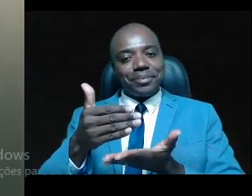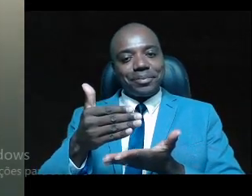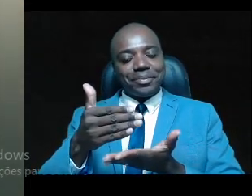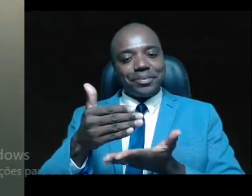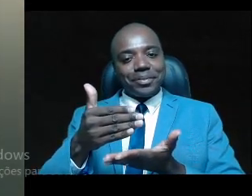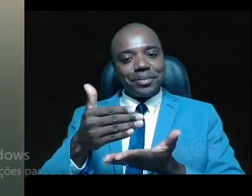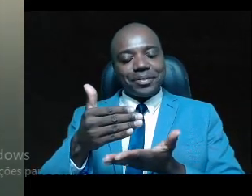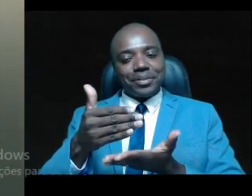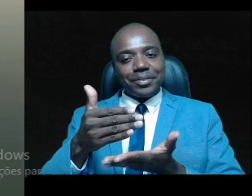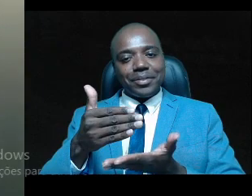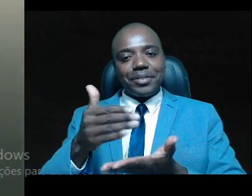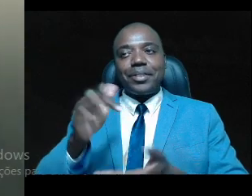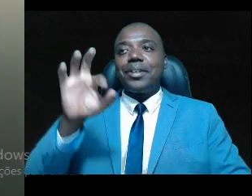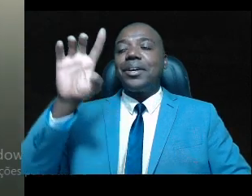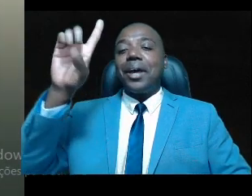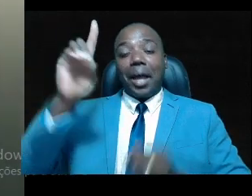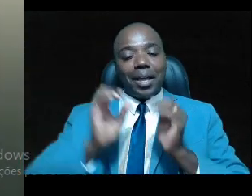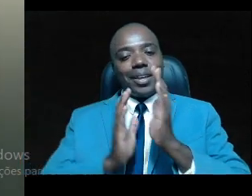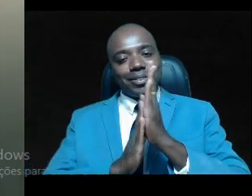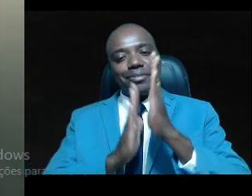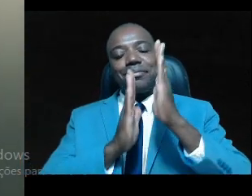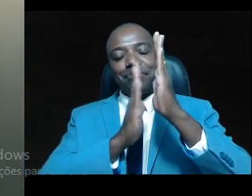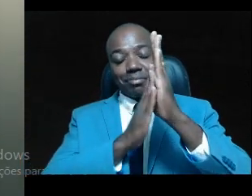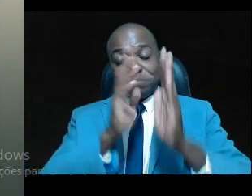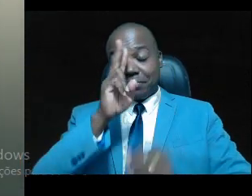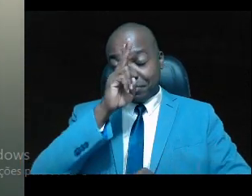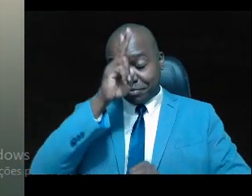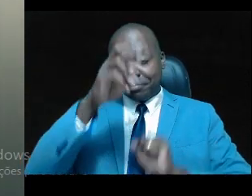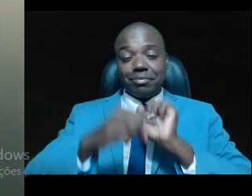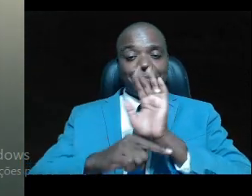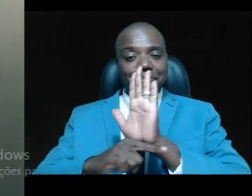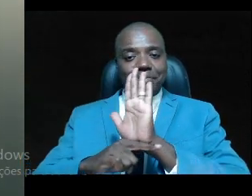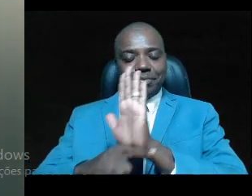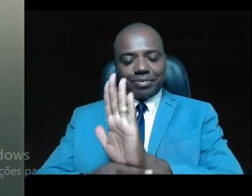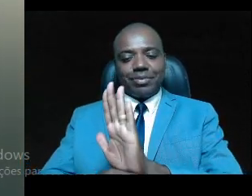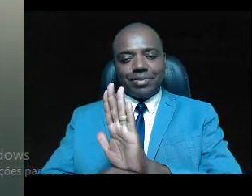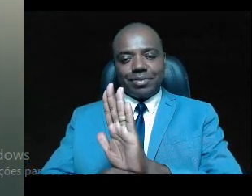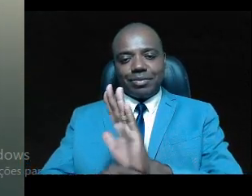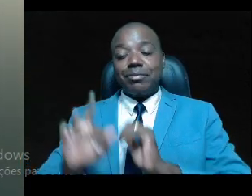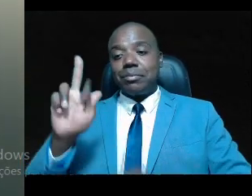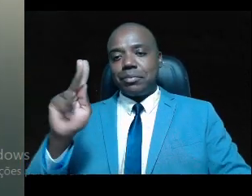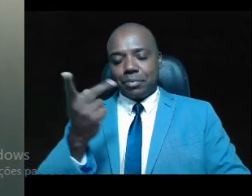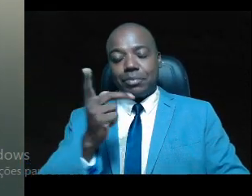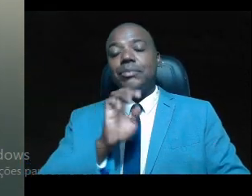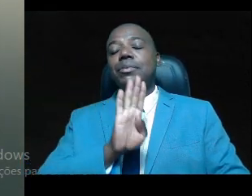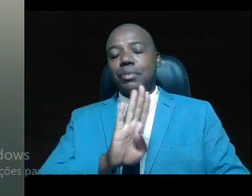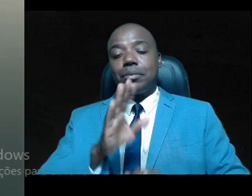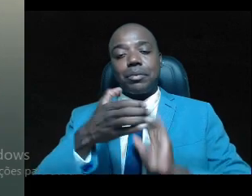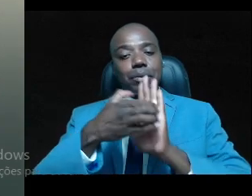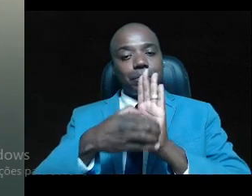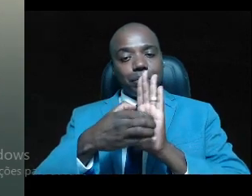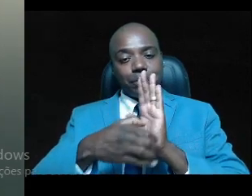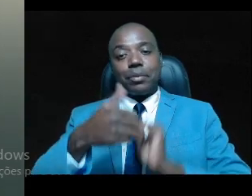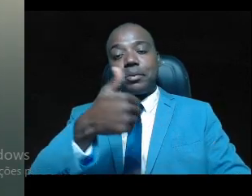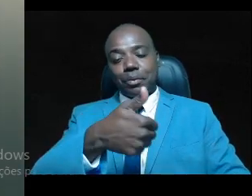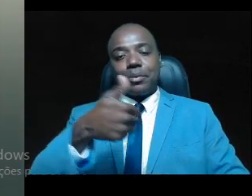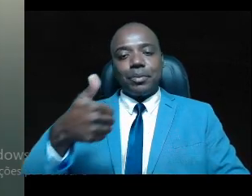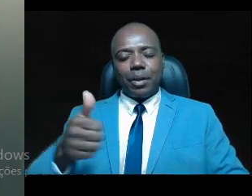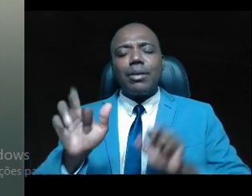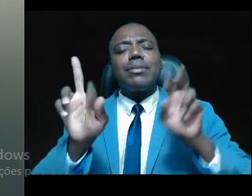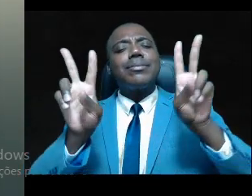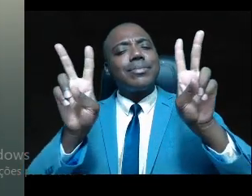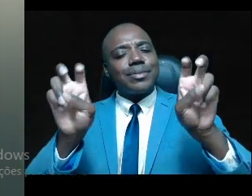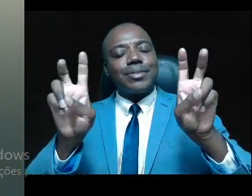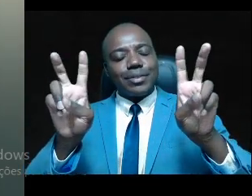Deus seja louvado. Com a ajuda de Deus, iremos recitar a Epístola aos Hebreus no capítulo 11, com o título